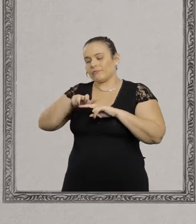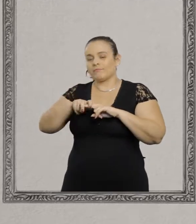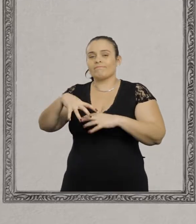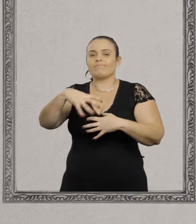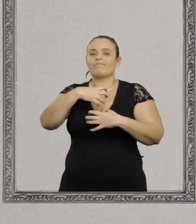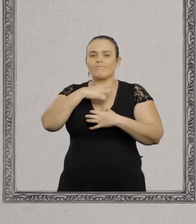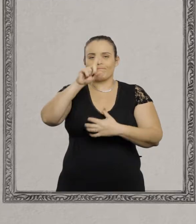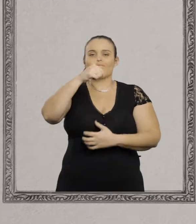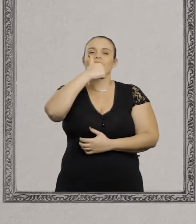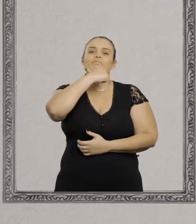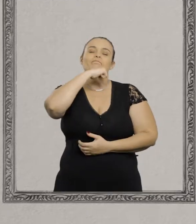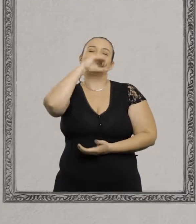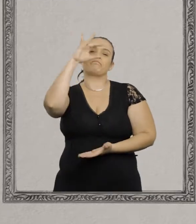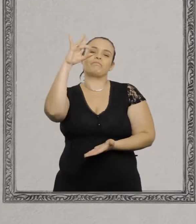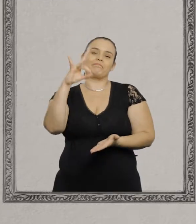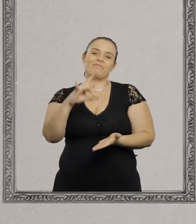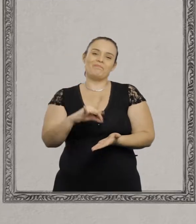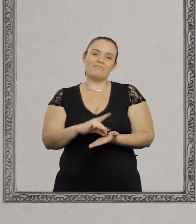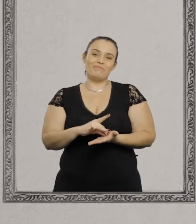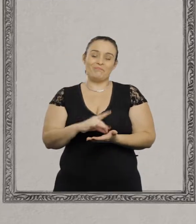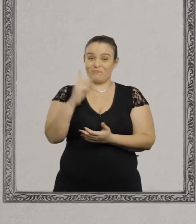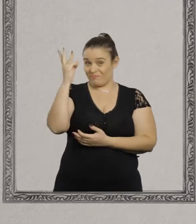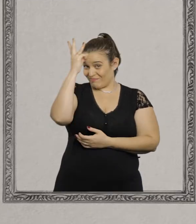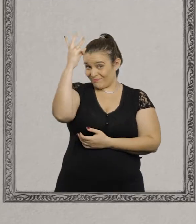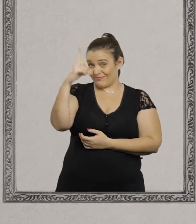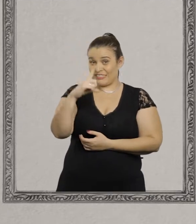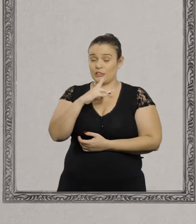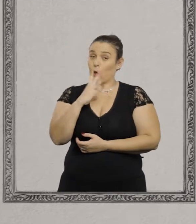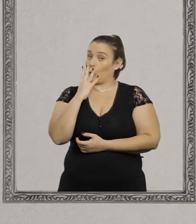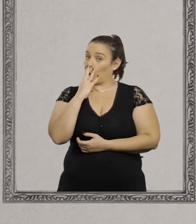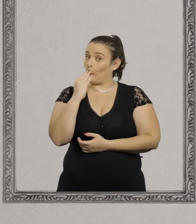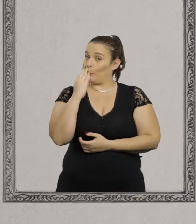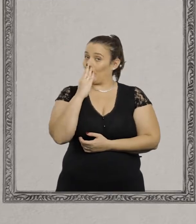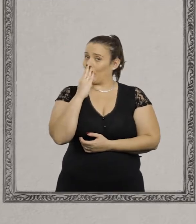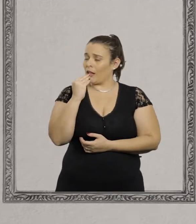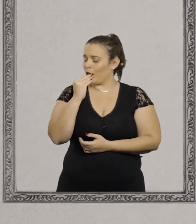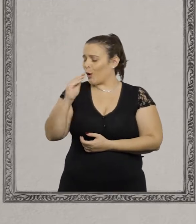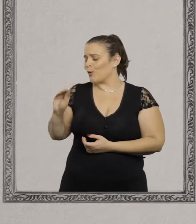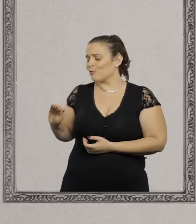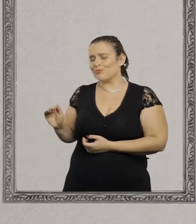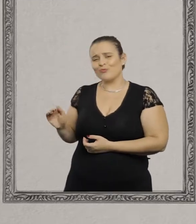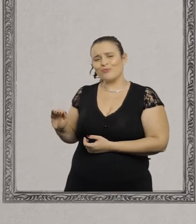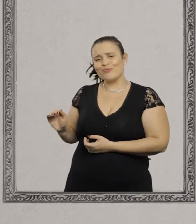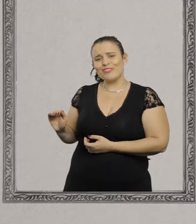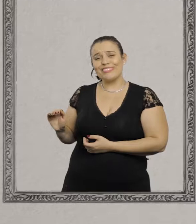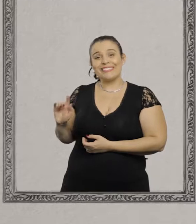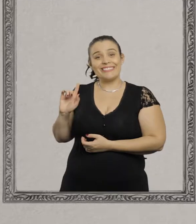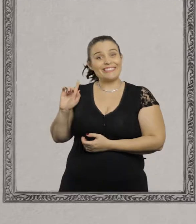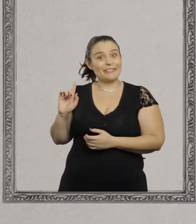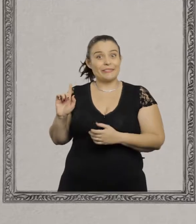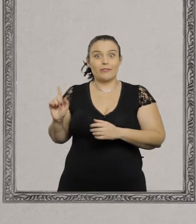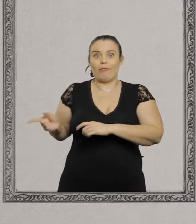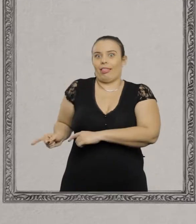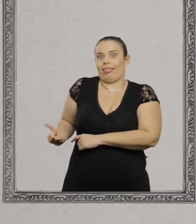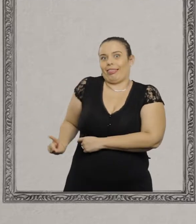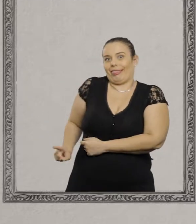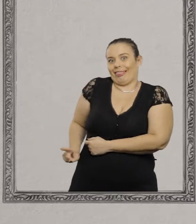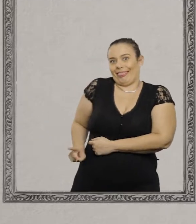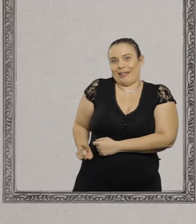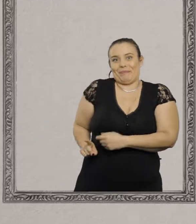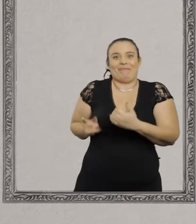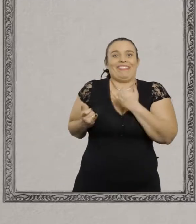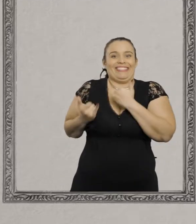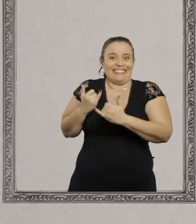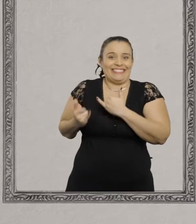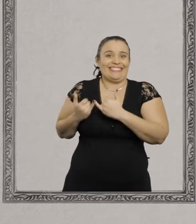paz. Sentia-se como uma mãe de verdade. Wendy tinha um lobinho de estimação. O bichinho ficava o